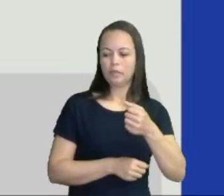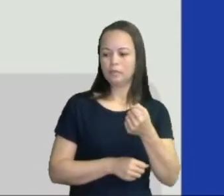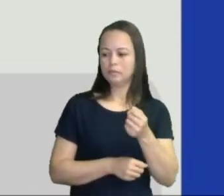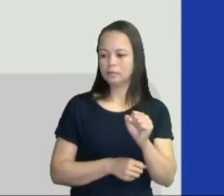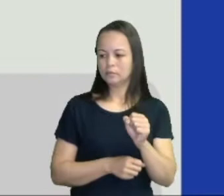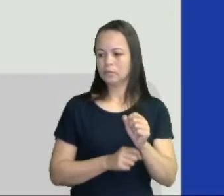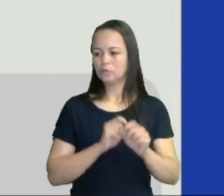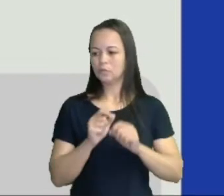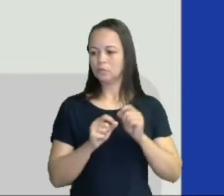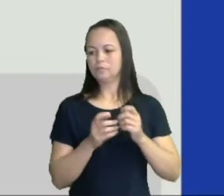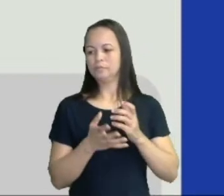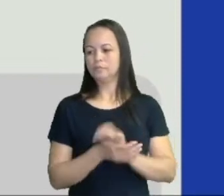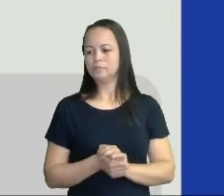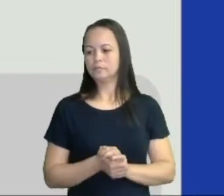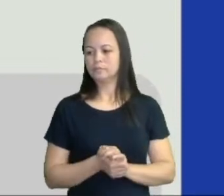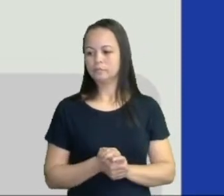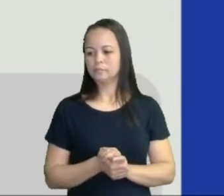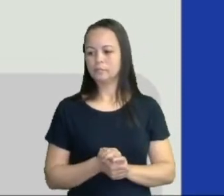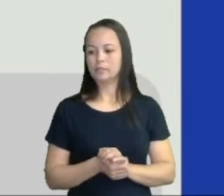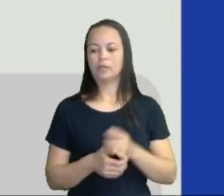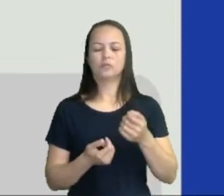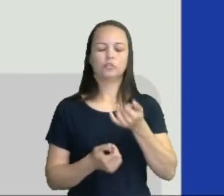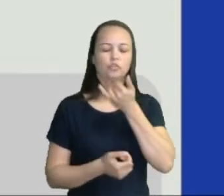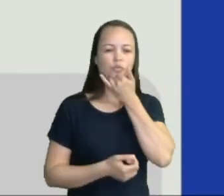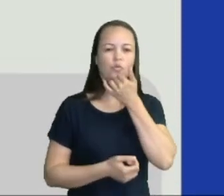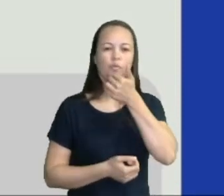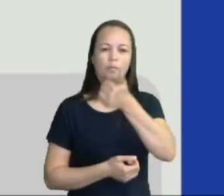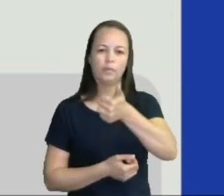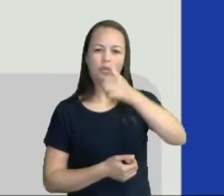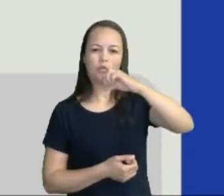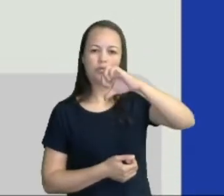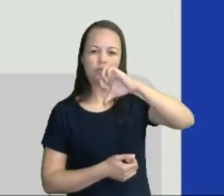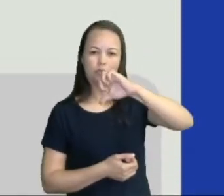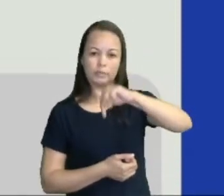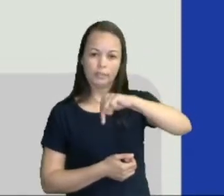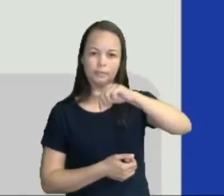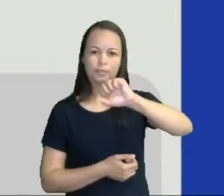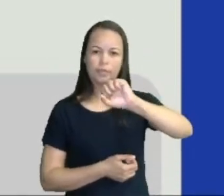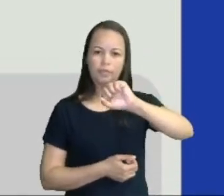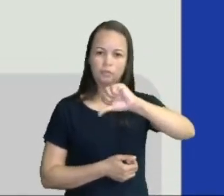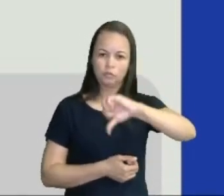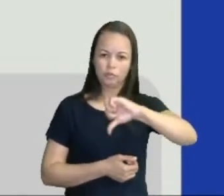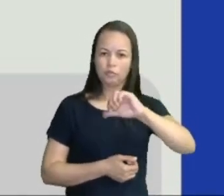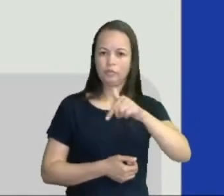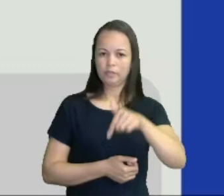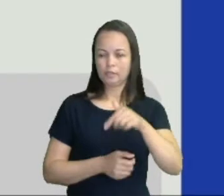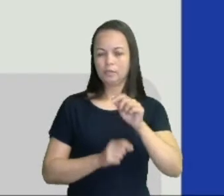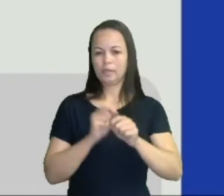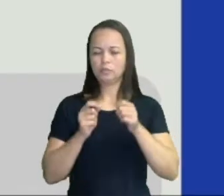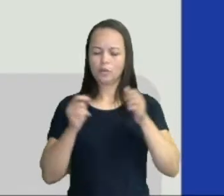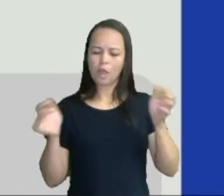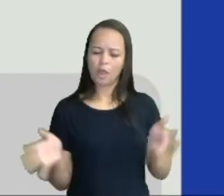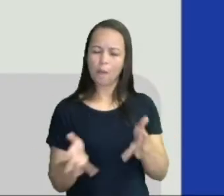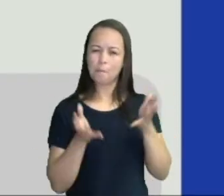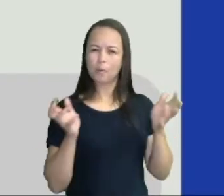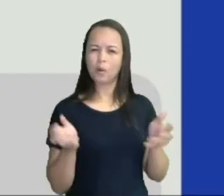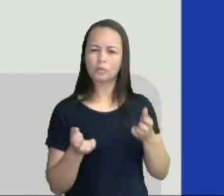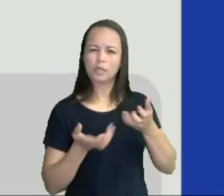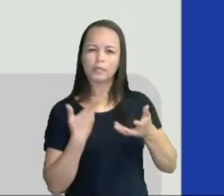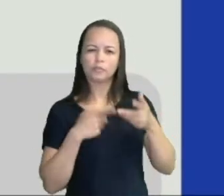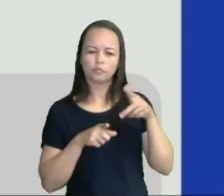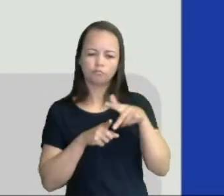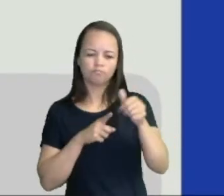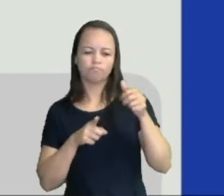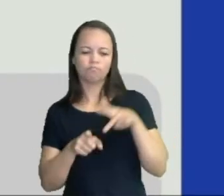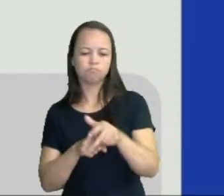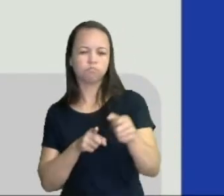como influente, como importante dentro do exército, porque ele vinha de um processo de